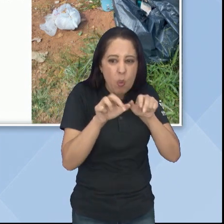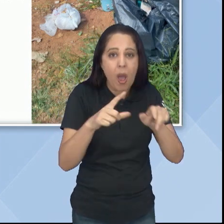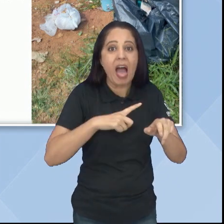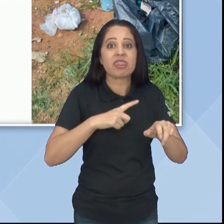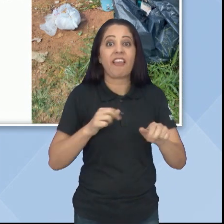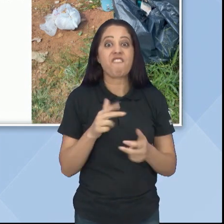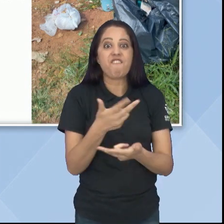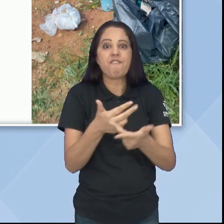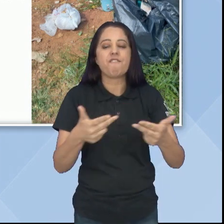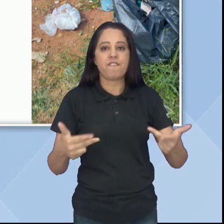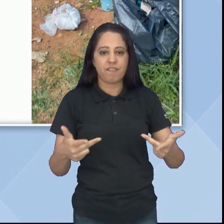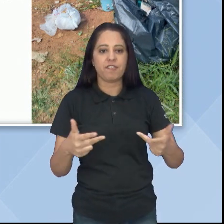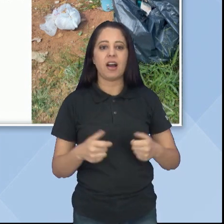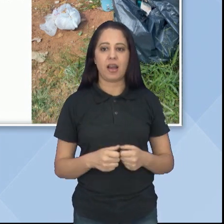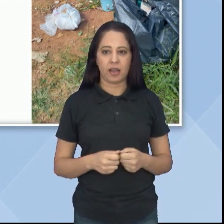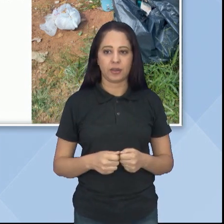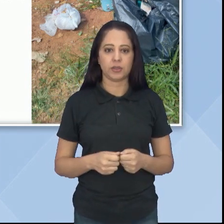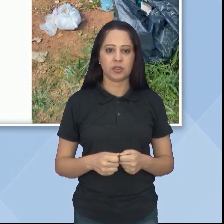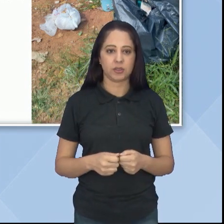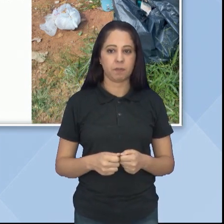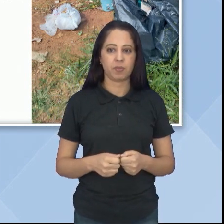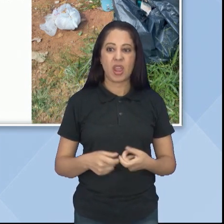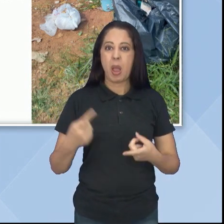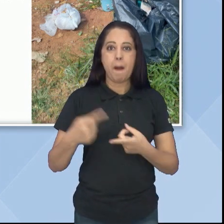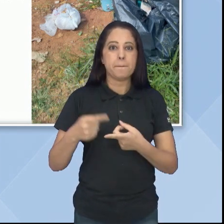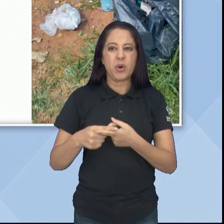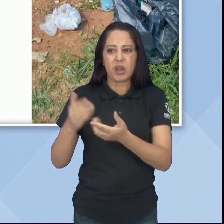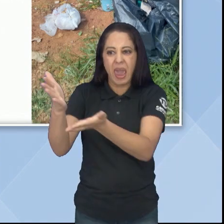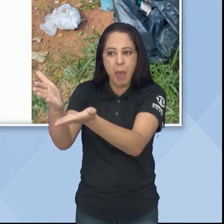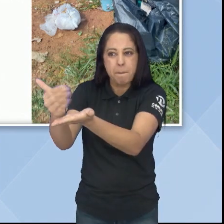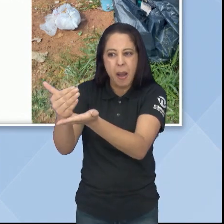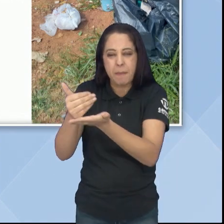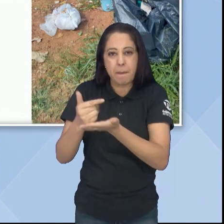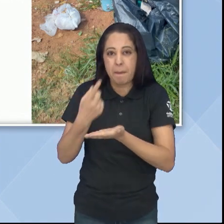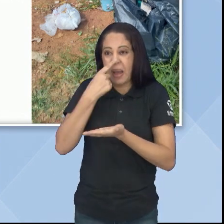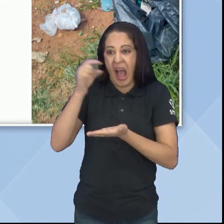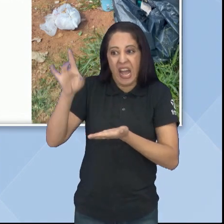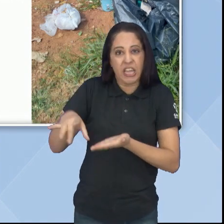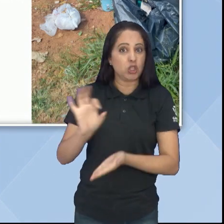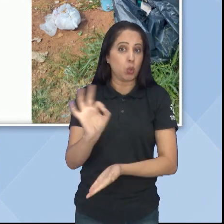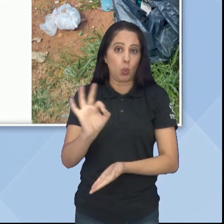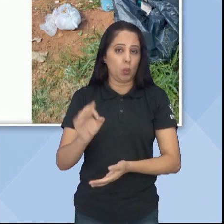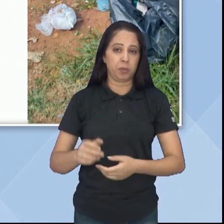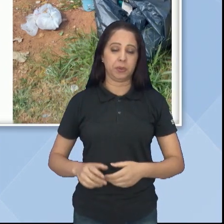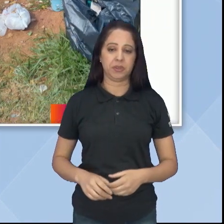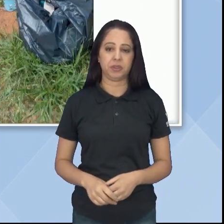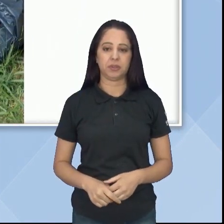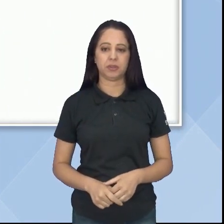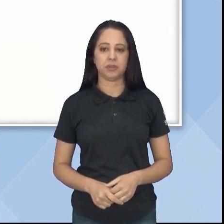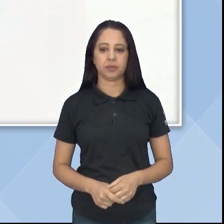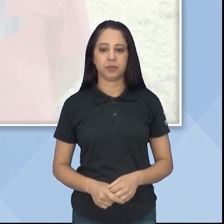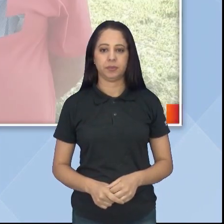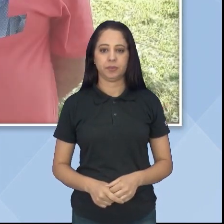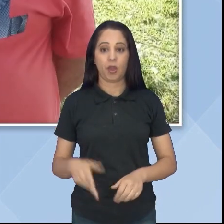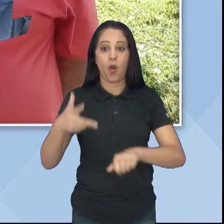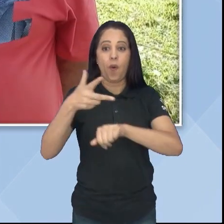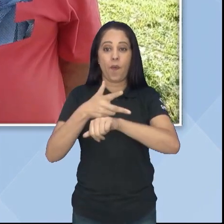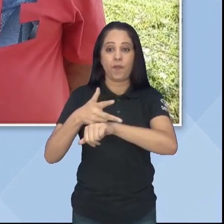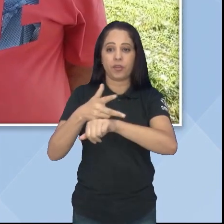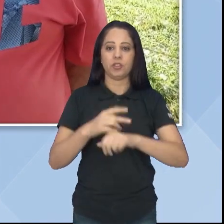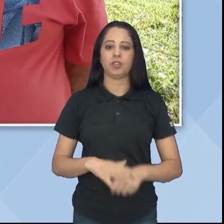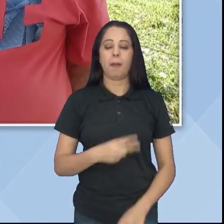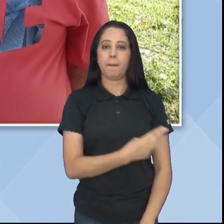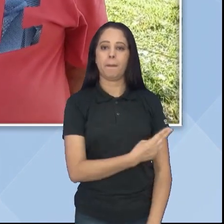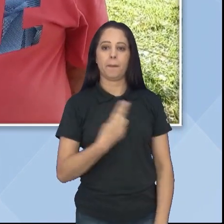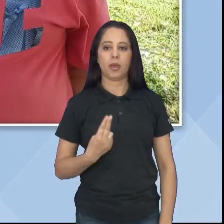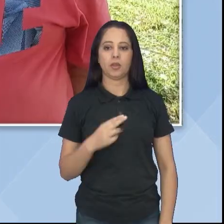ruas, que não vem sendo, vem sendo recolhido conforme a programação. Pode passar ao vídeo. Tudo bem. Meu